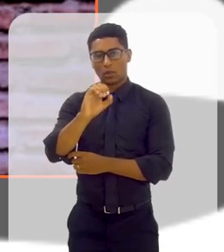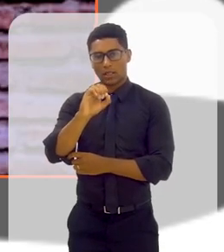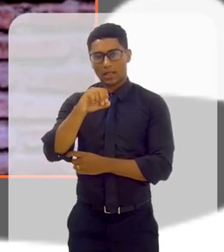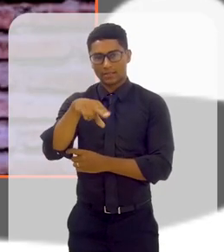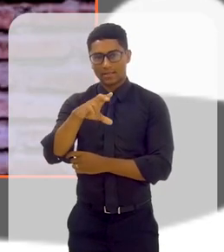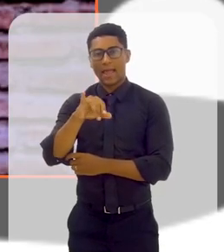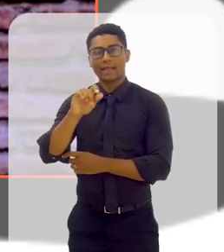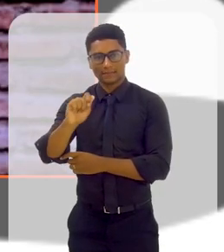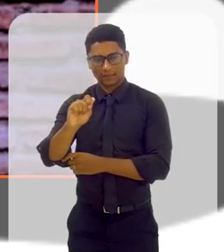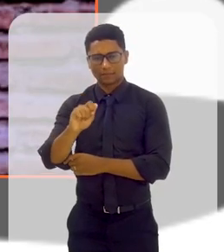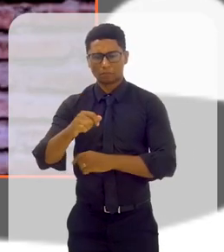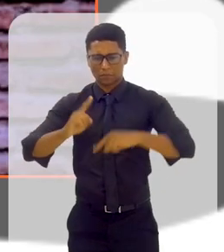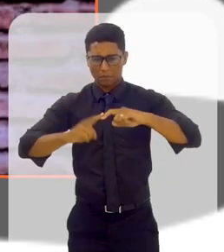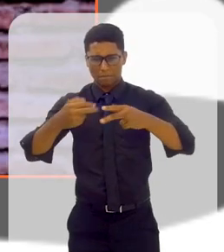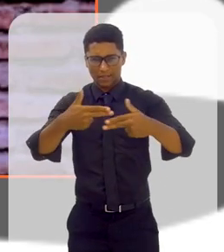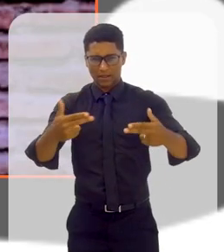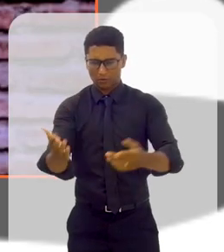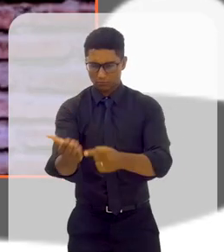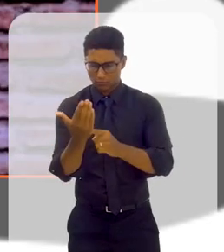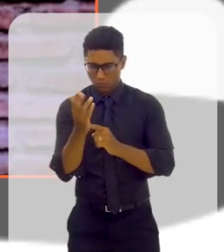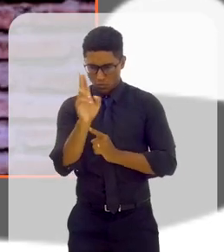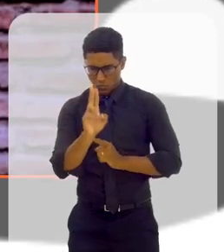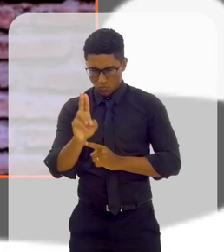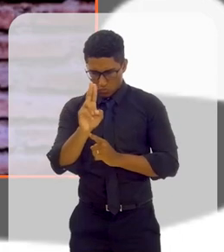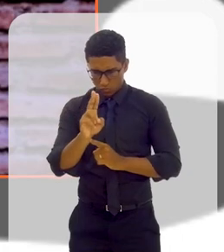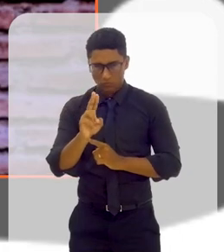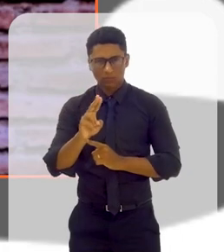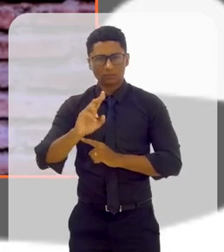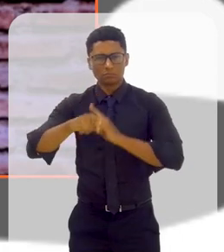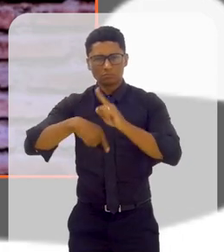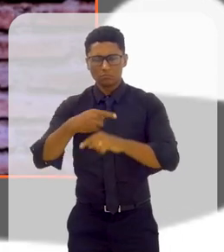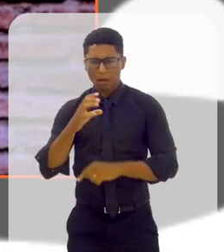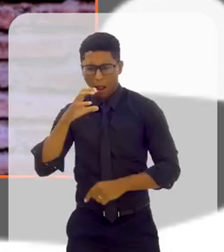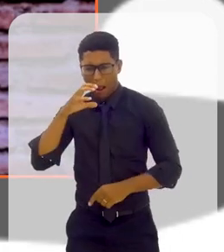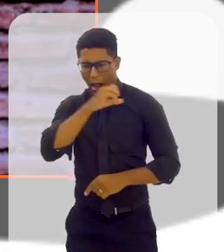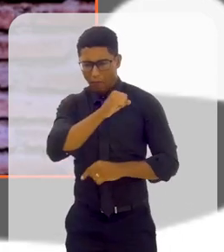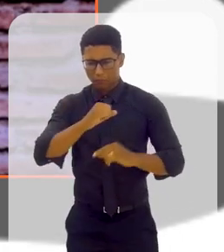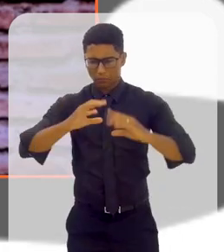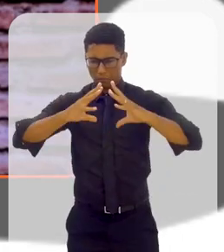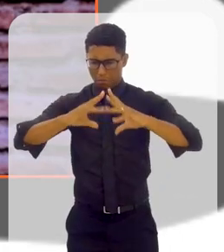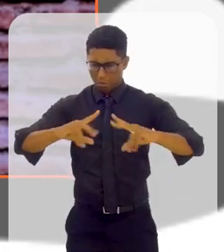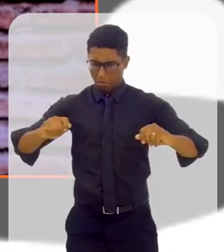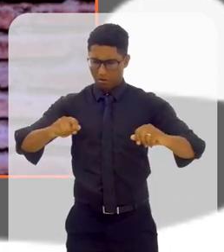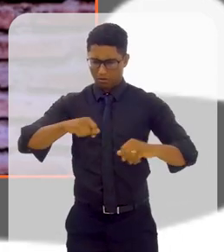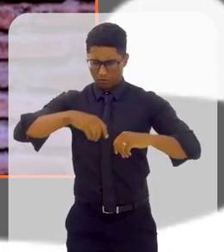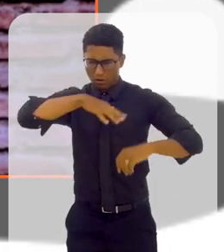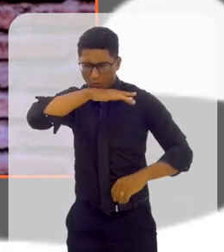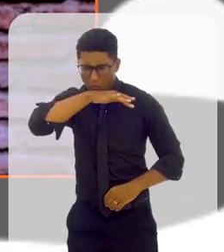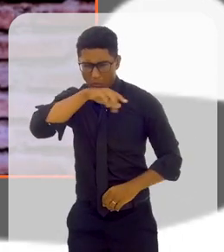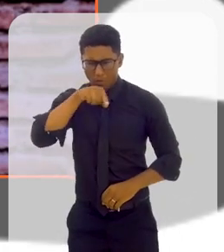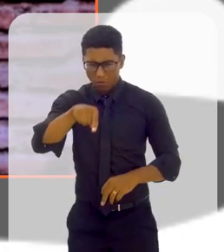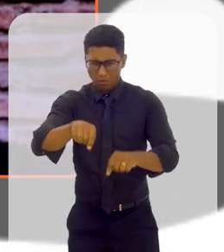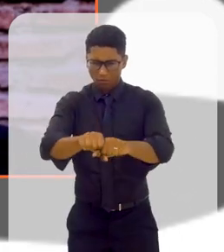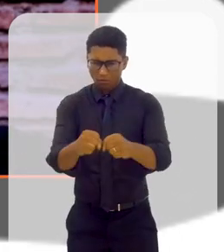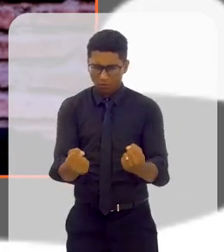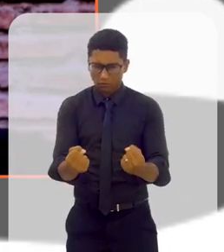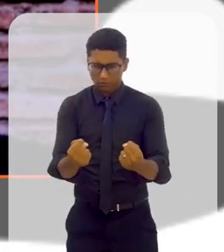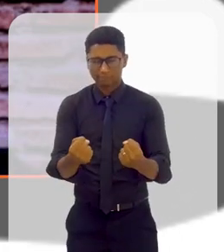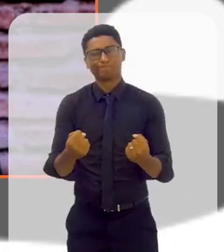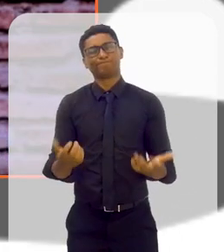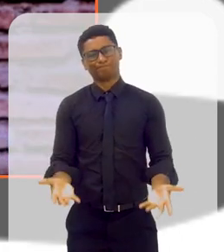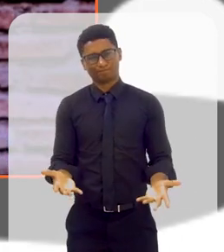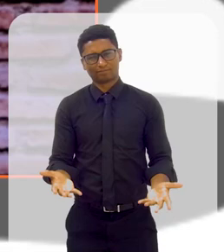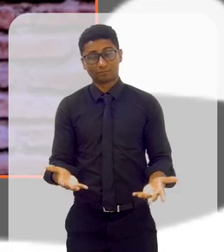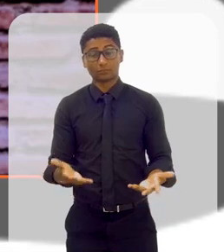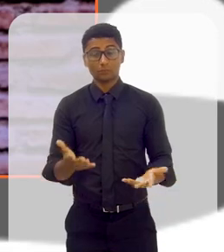Quanto mais rápido eu descartar, melhor. Quanto mais rápido eu extrair da natureza, produzir, comercializar e